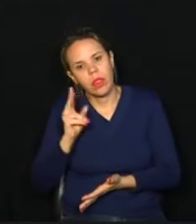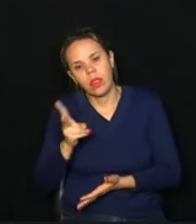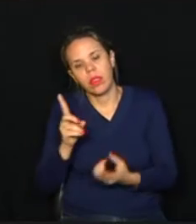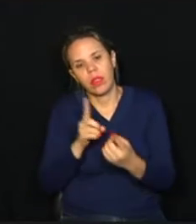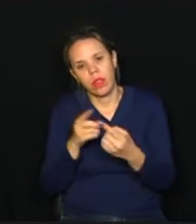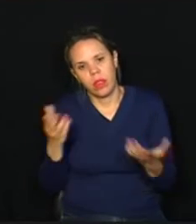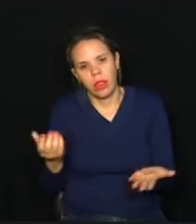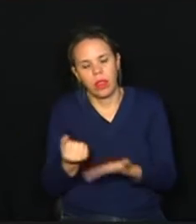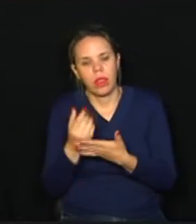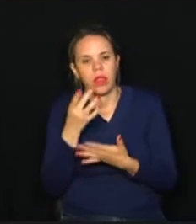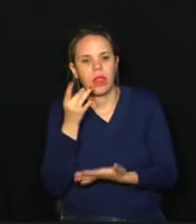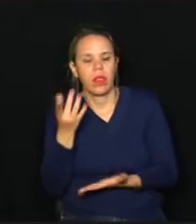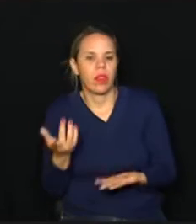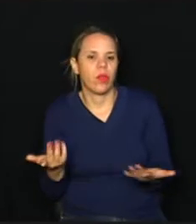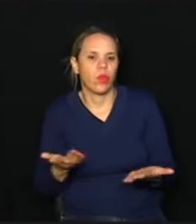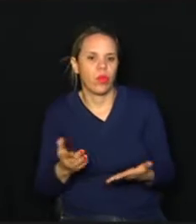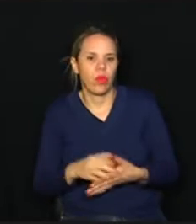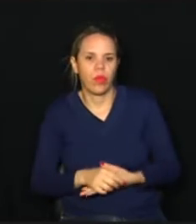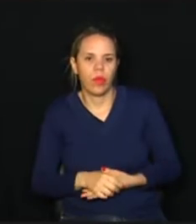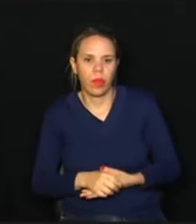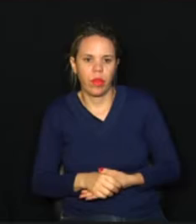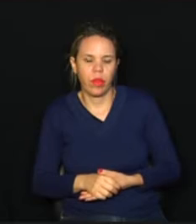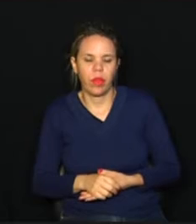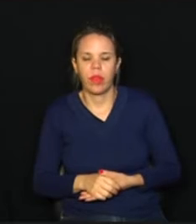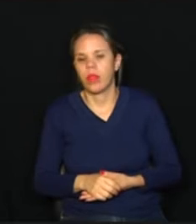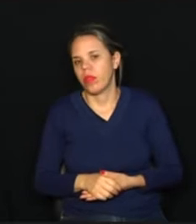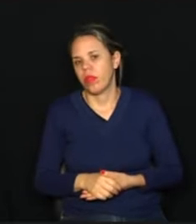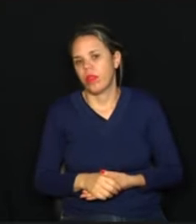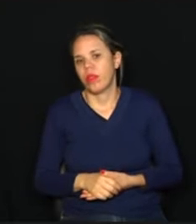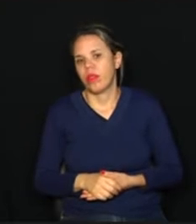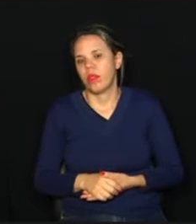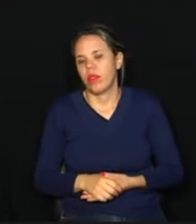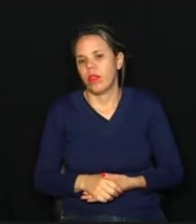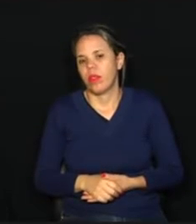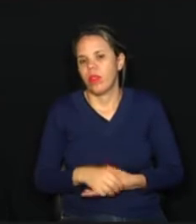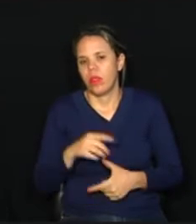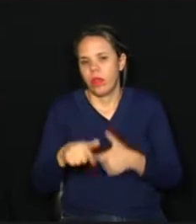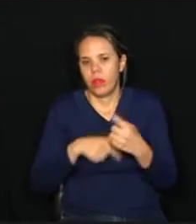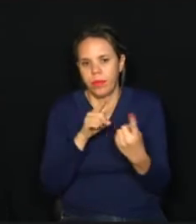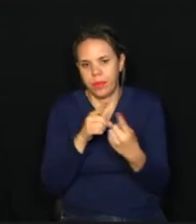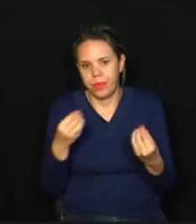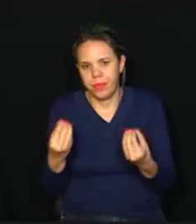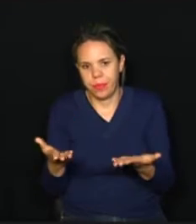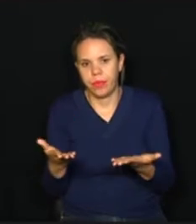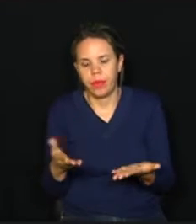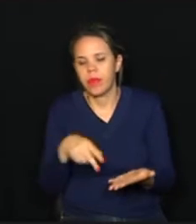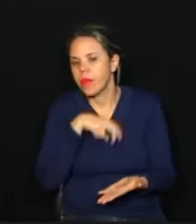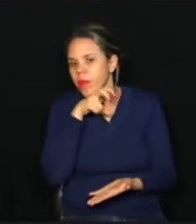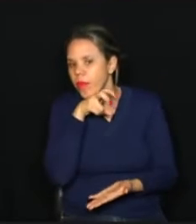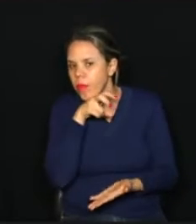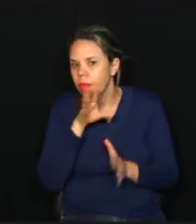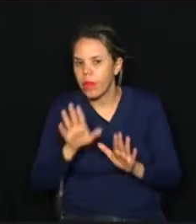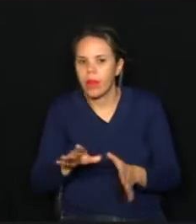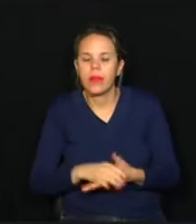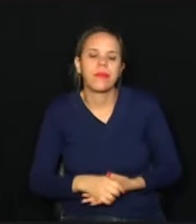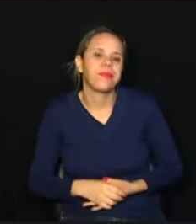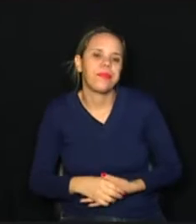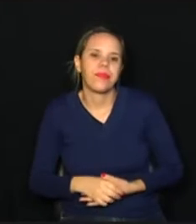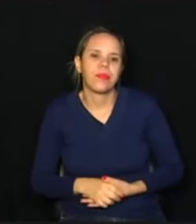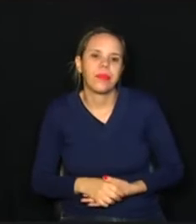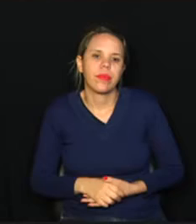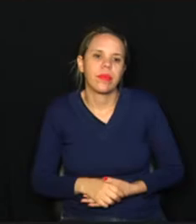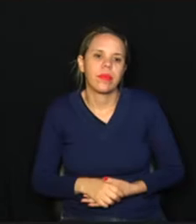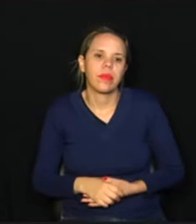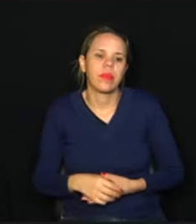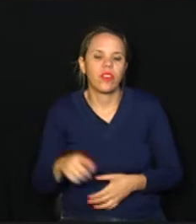prestando, como hoje se engrandece do serviço prestado pelo Butantan, mas que há